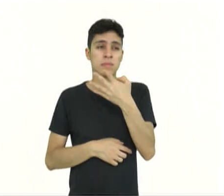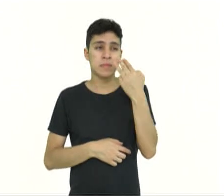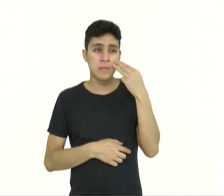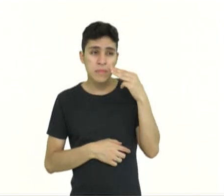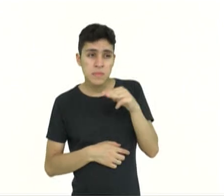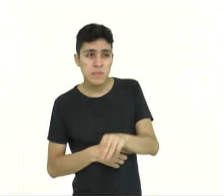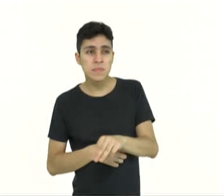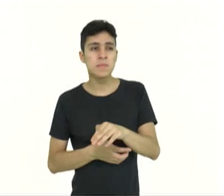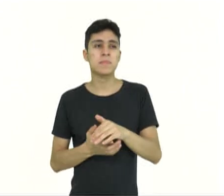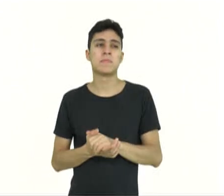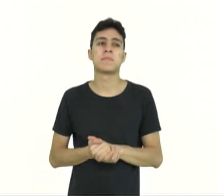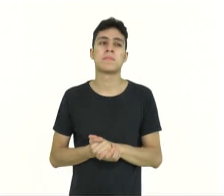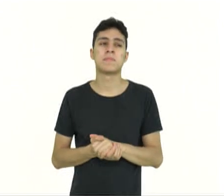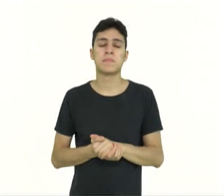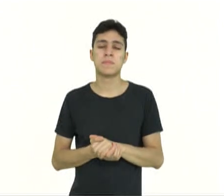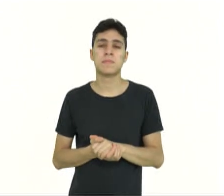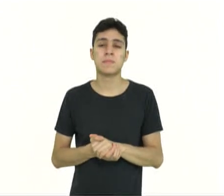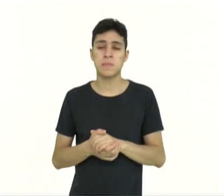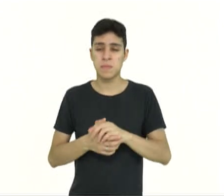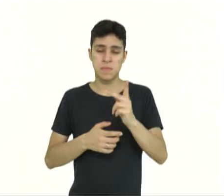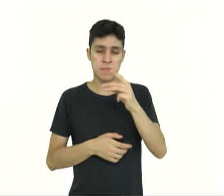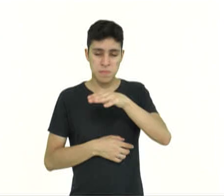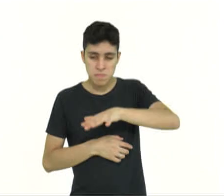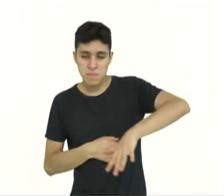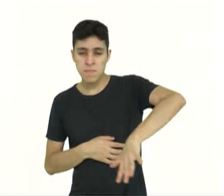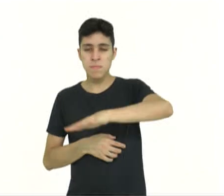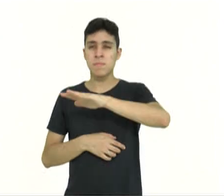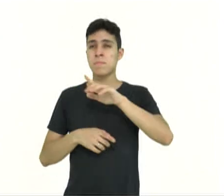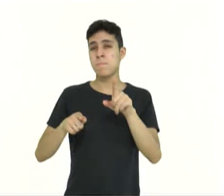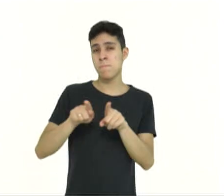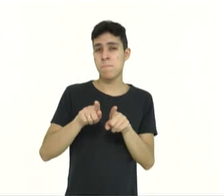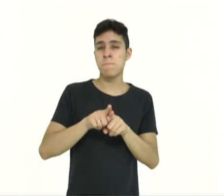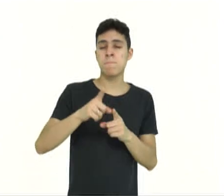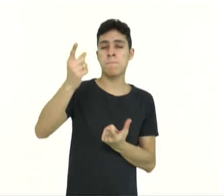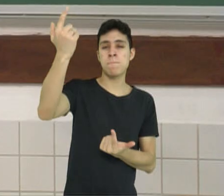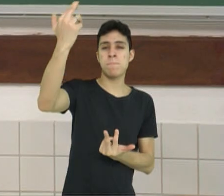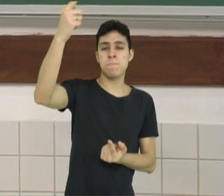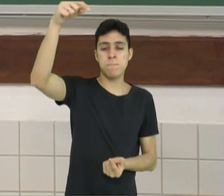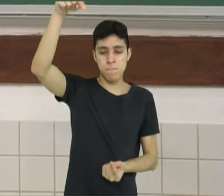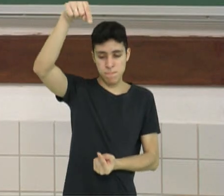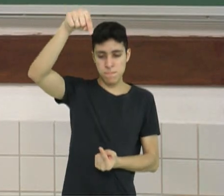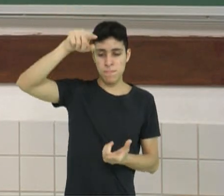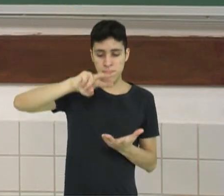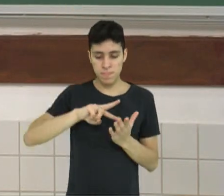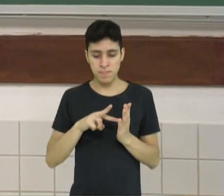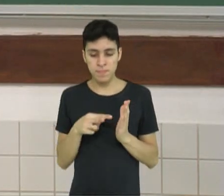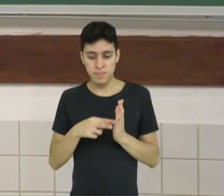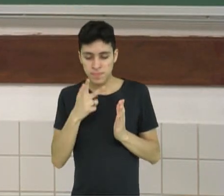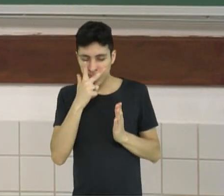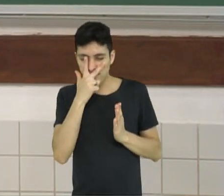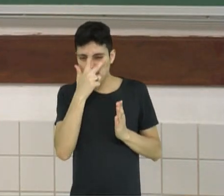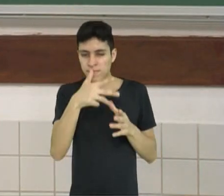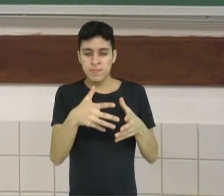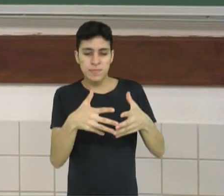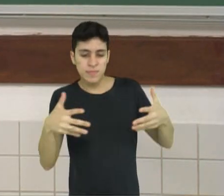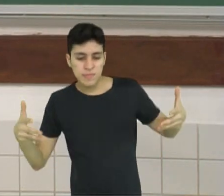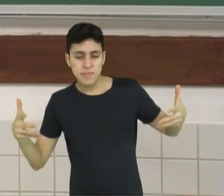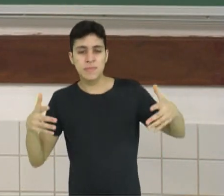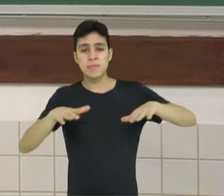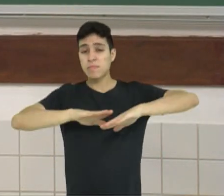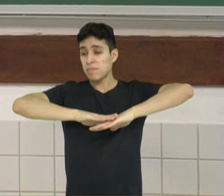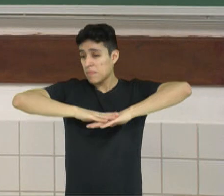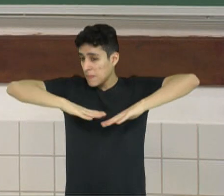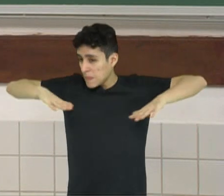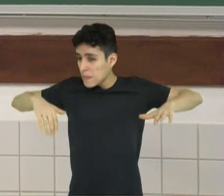14.108.000 quilômetros quadrados, e assim como o Polo Norte é uma extensão, né, um território coberto